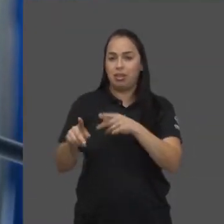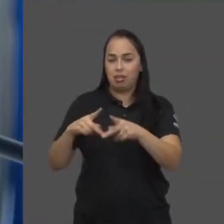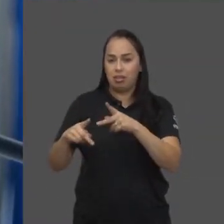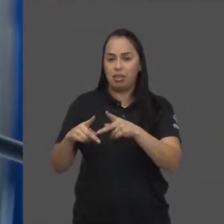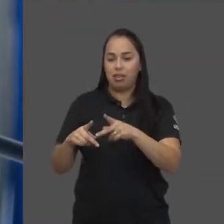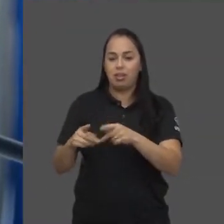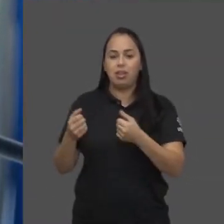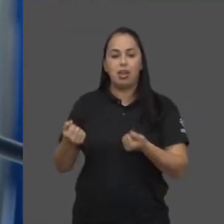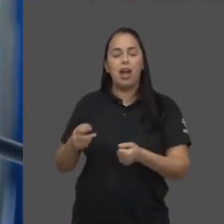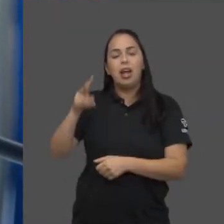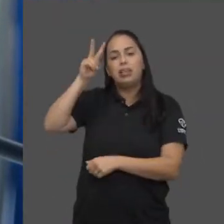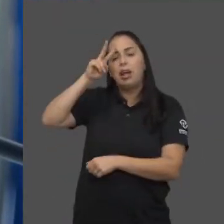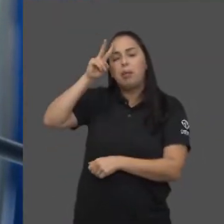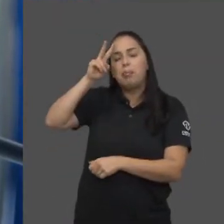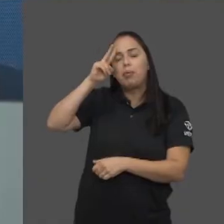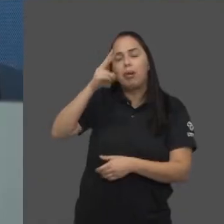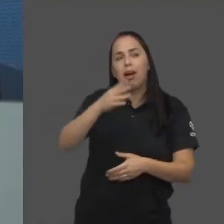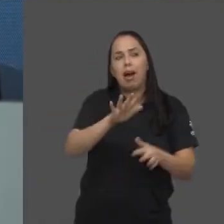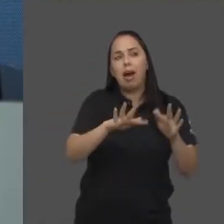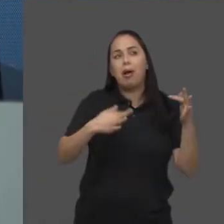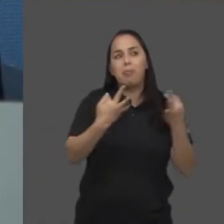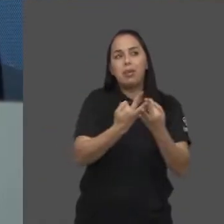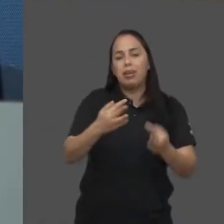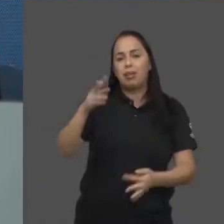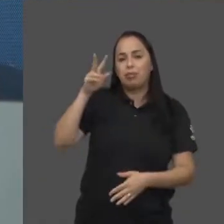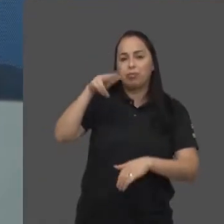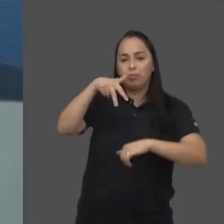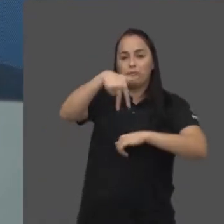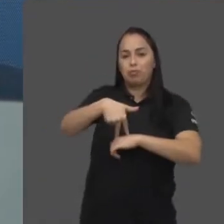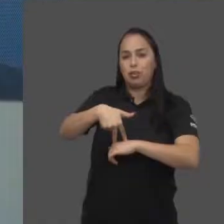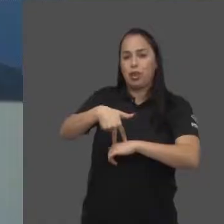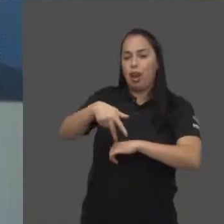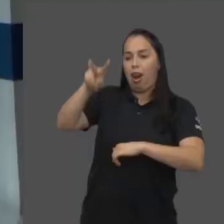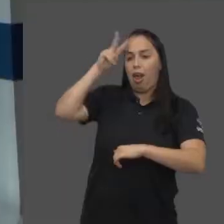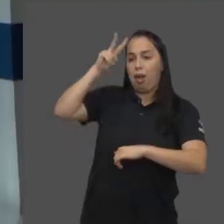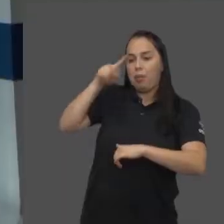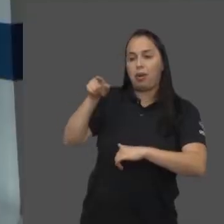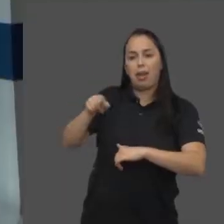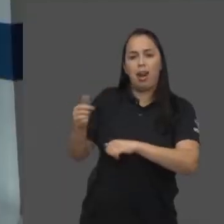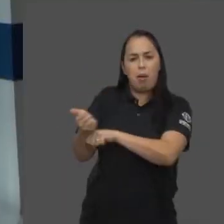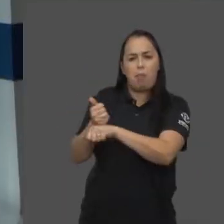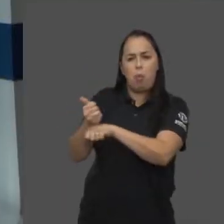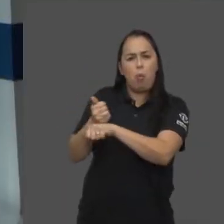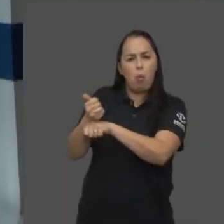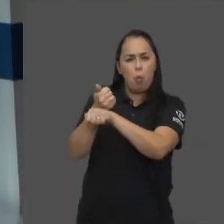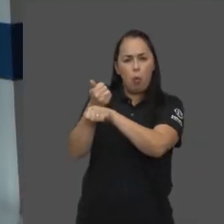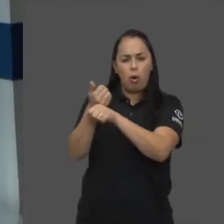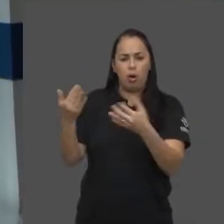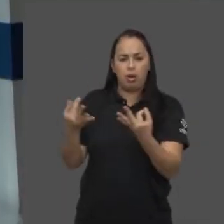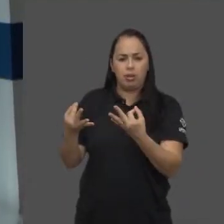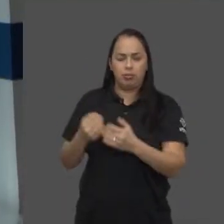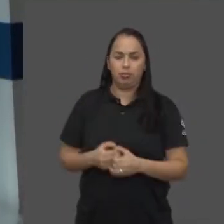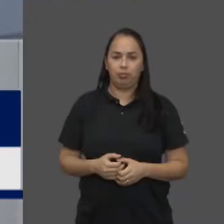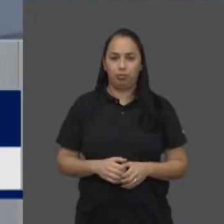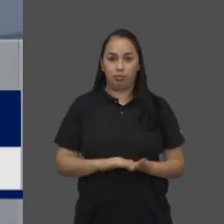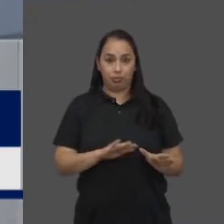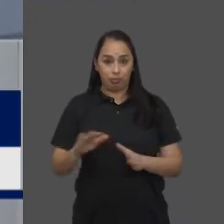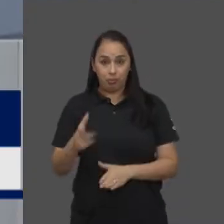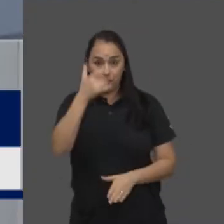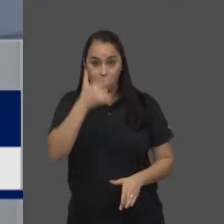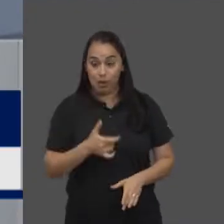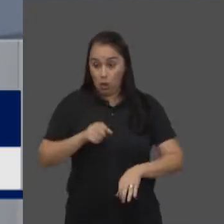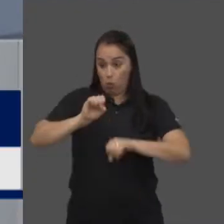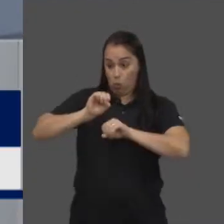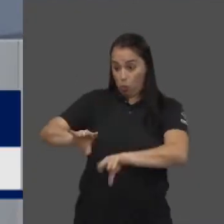ele é diretor da Escola do Senai de São José ressaltando um pouco dessa trajetória os amigos e parentes que usaram A Tribuna